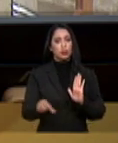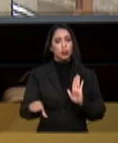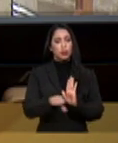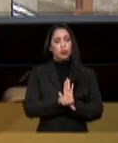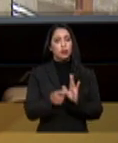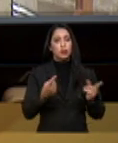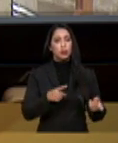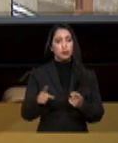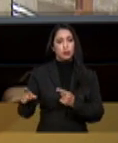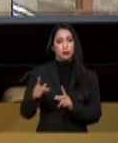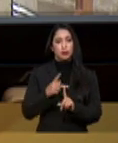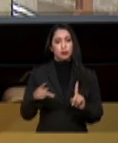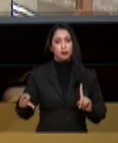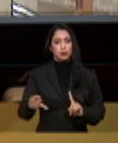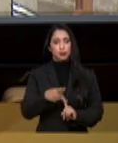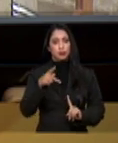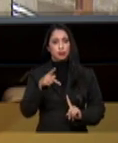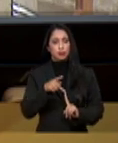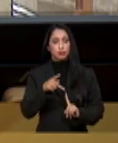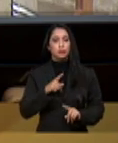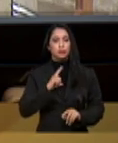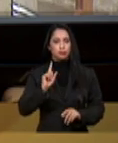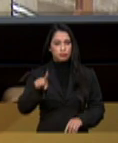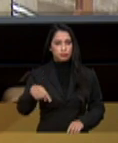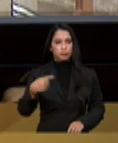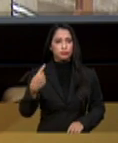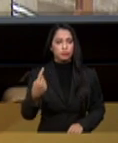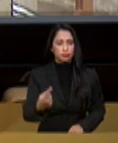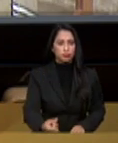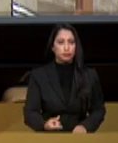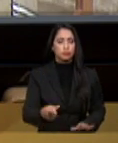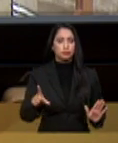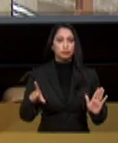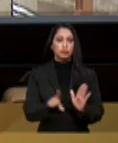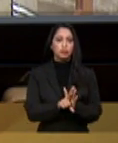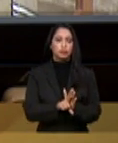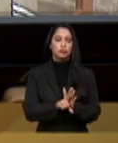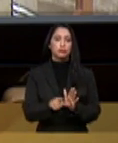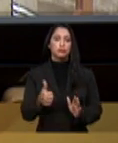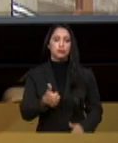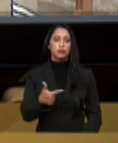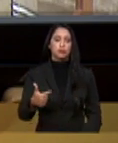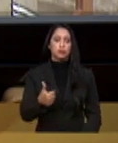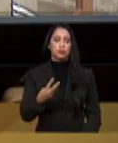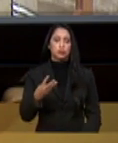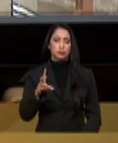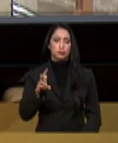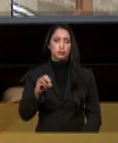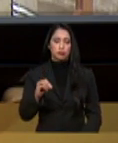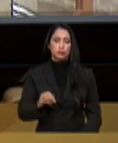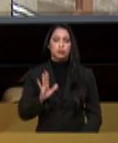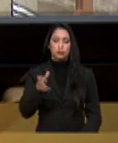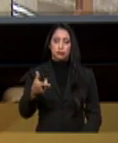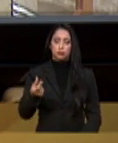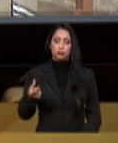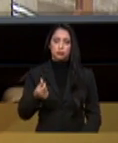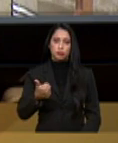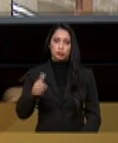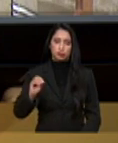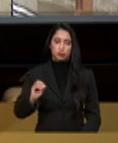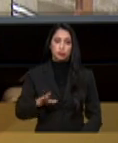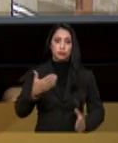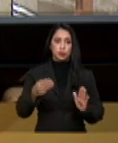contra a Previdência Social e foi posteriormente convertida na Lei 12.350, de 2010. Entretanto,